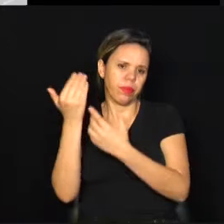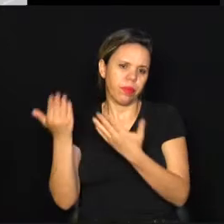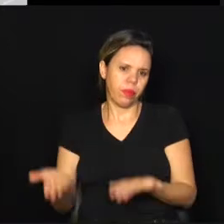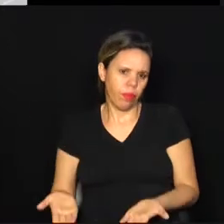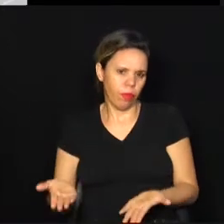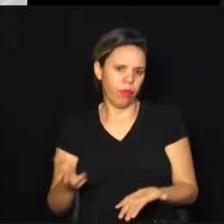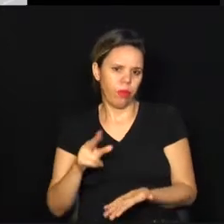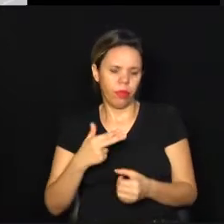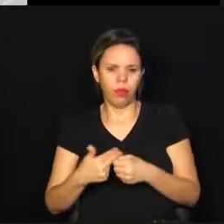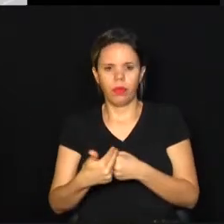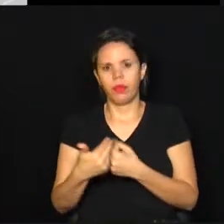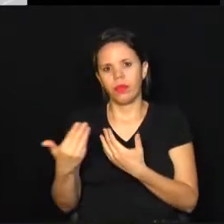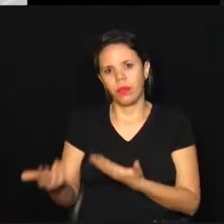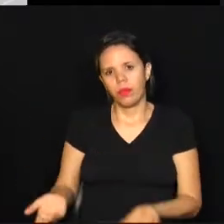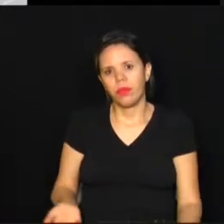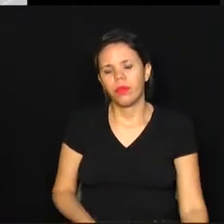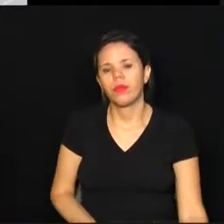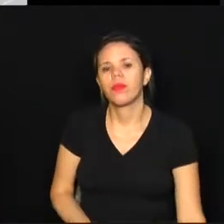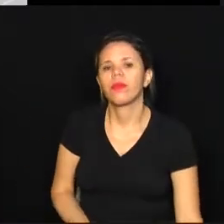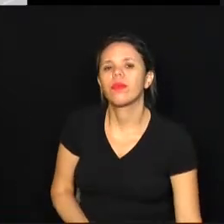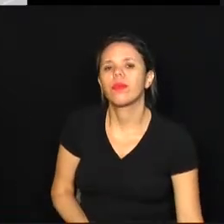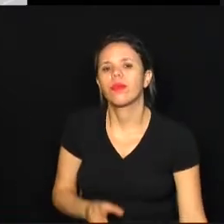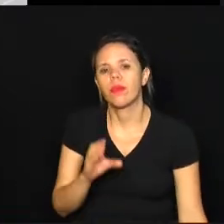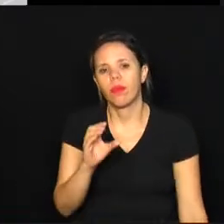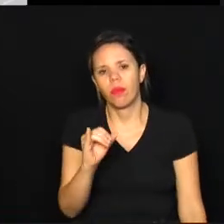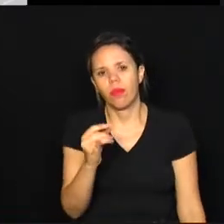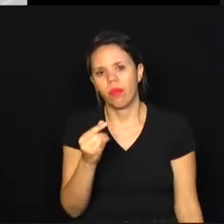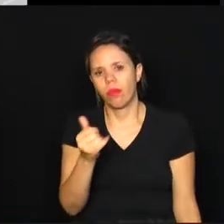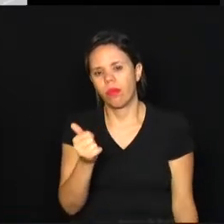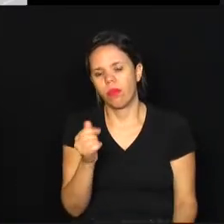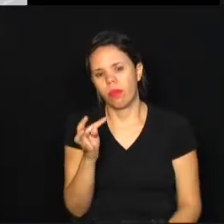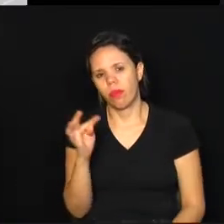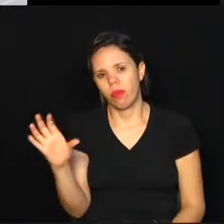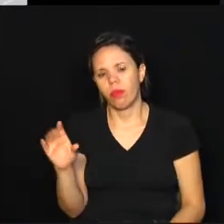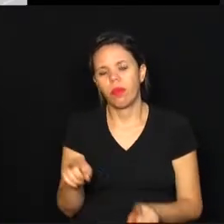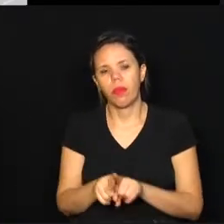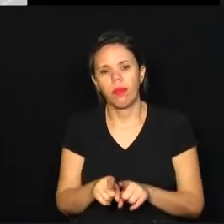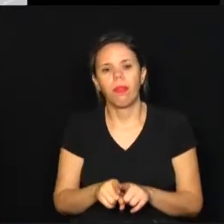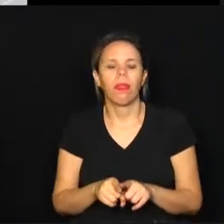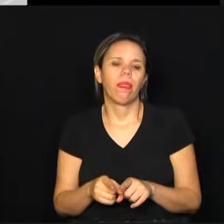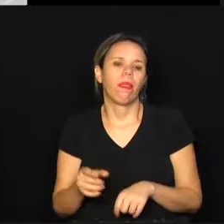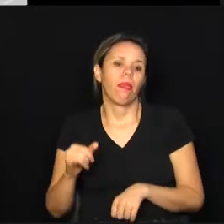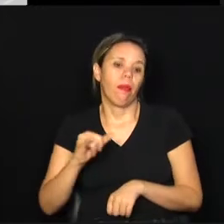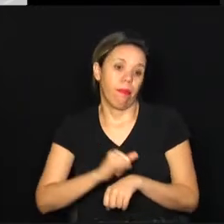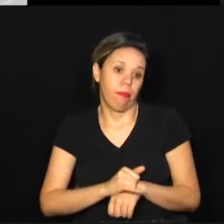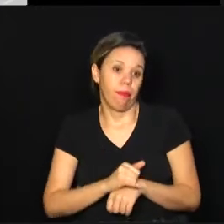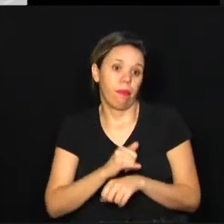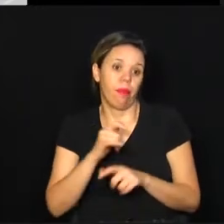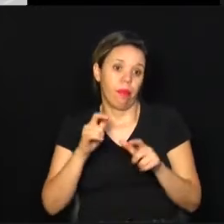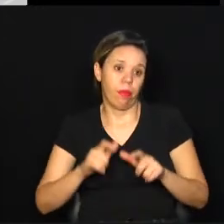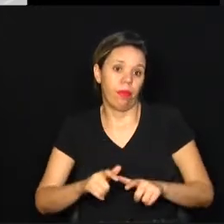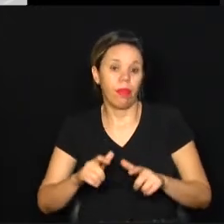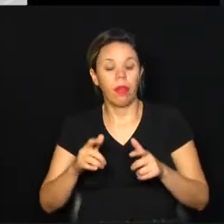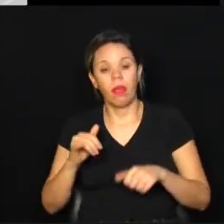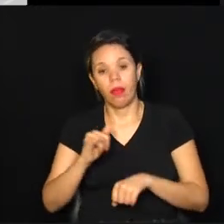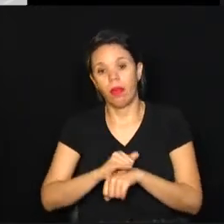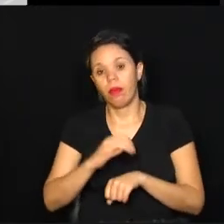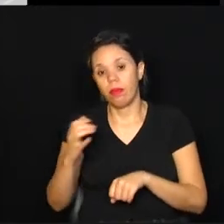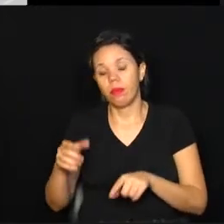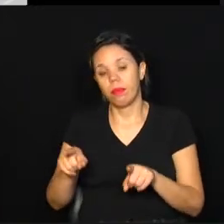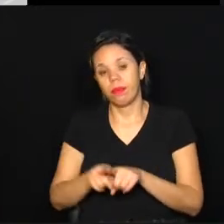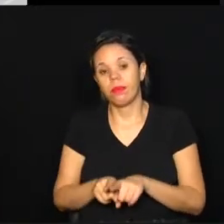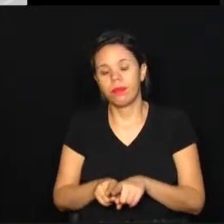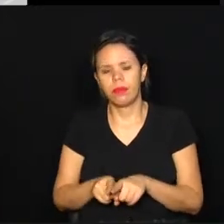da Unicamp, né, do Ciatec, o Parque Aeroportuário, né, e